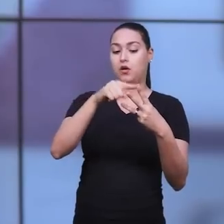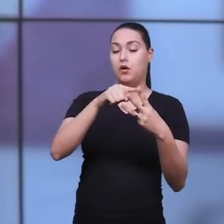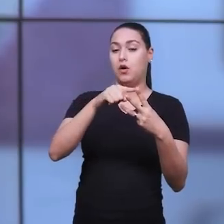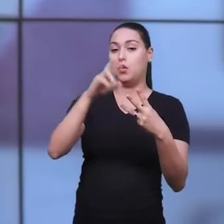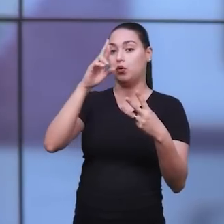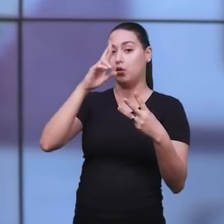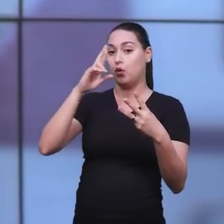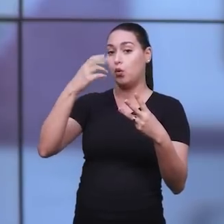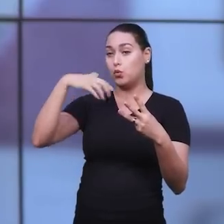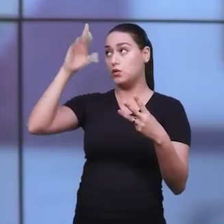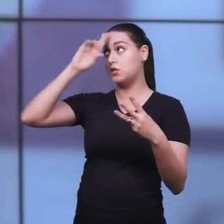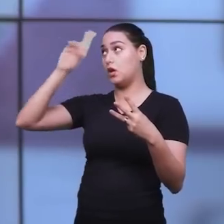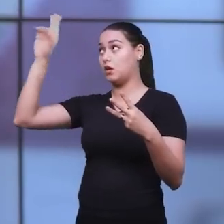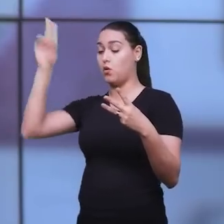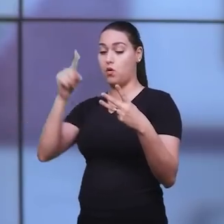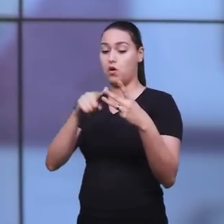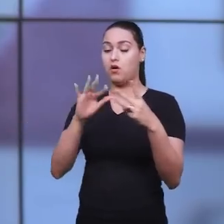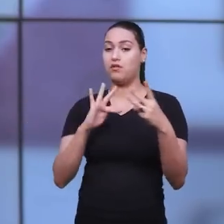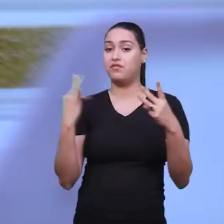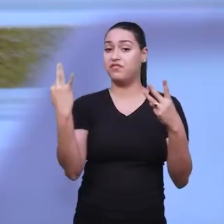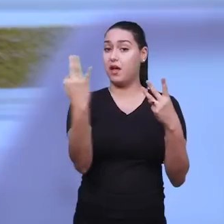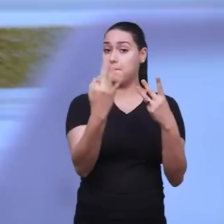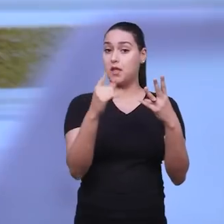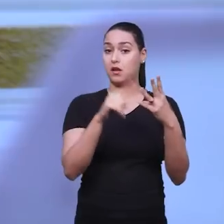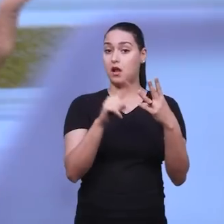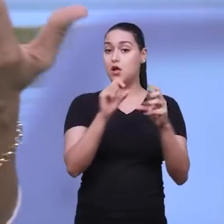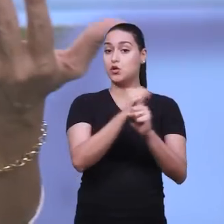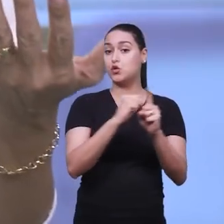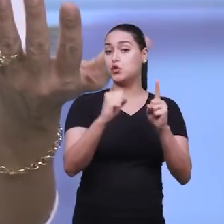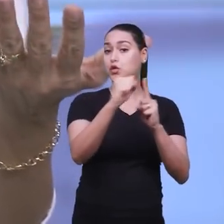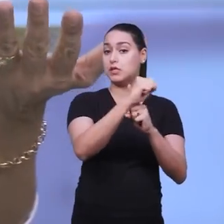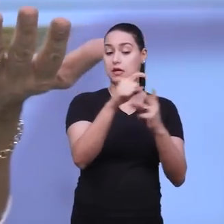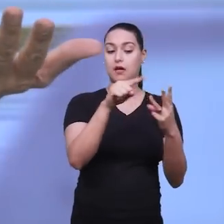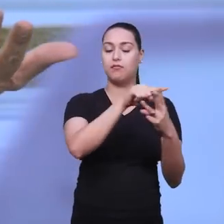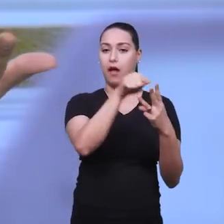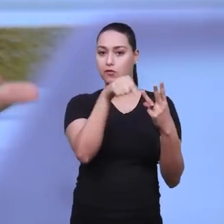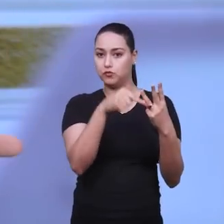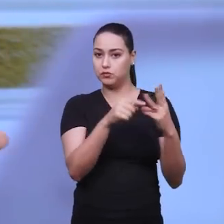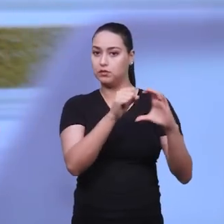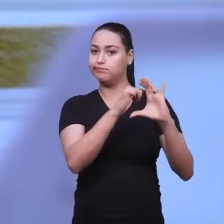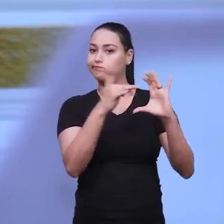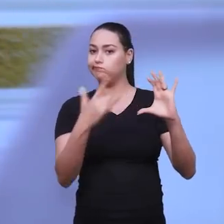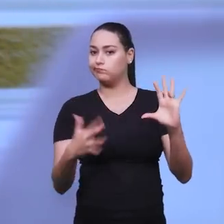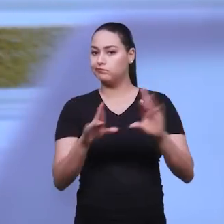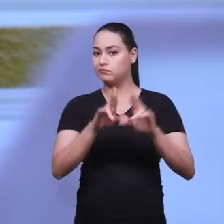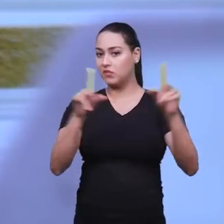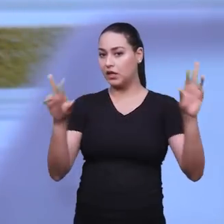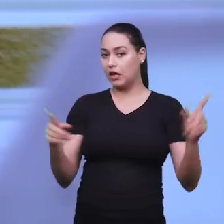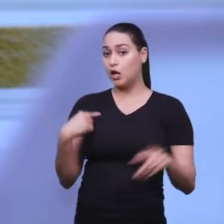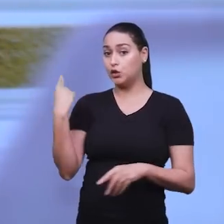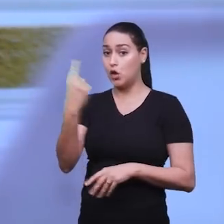a família e a sociedade. E o que aprendemos com ela e que